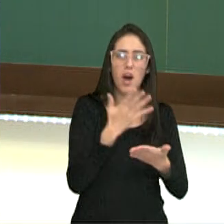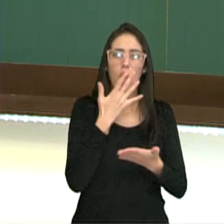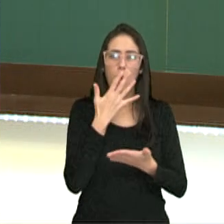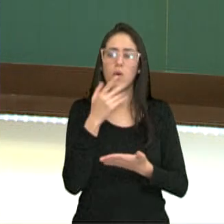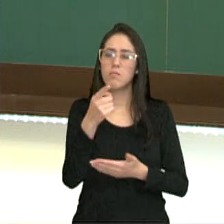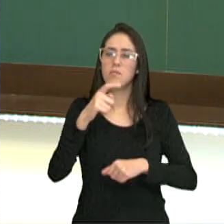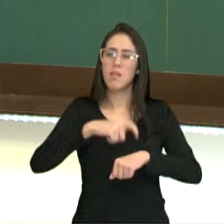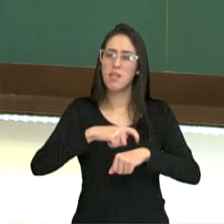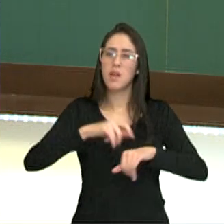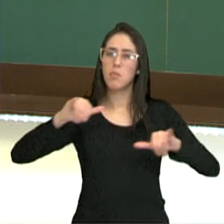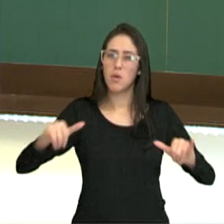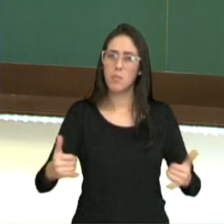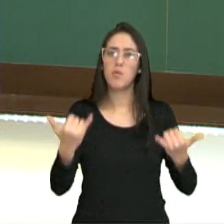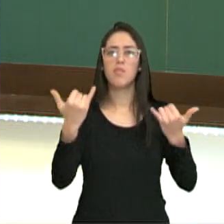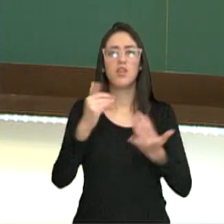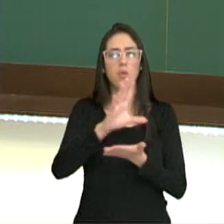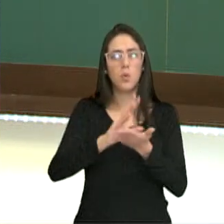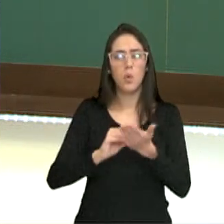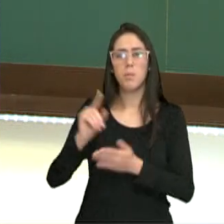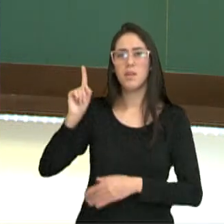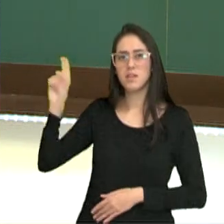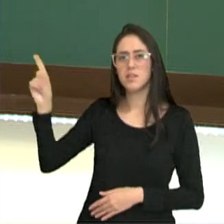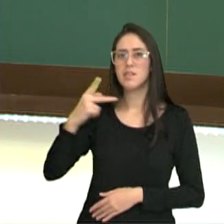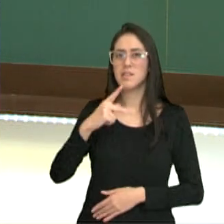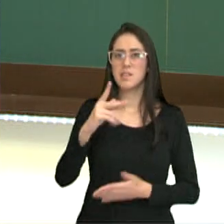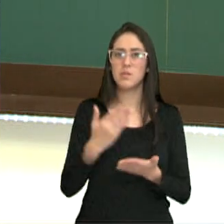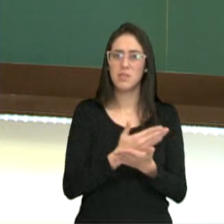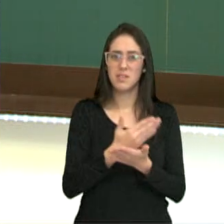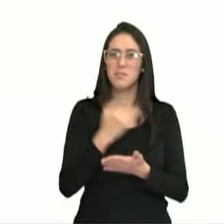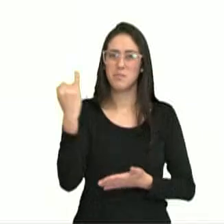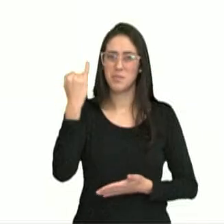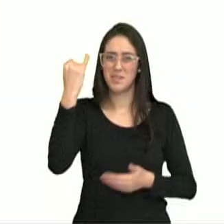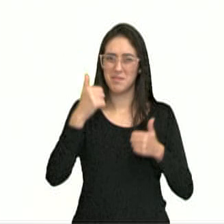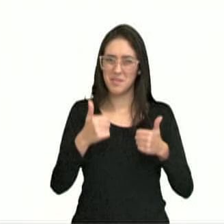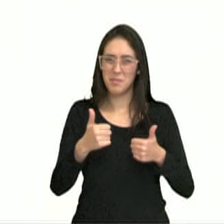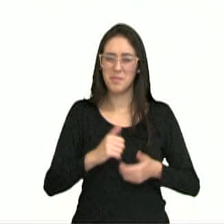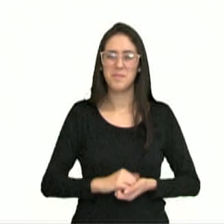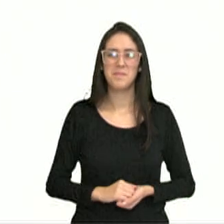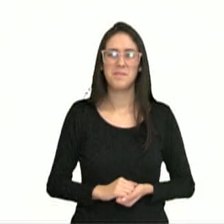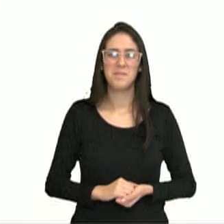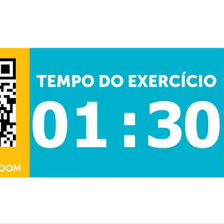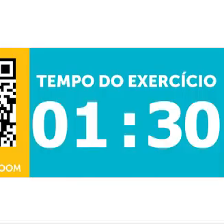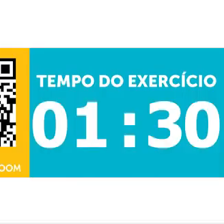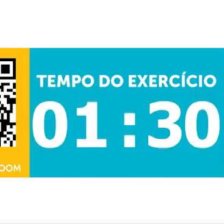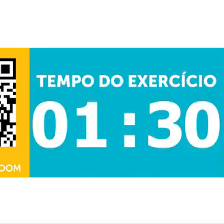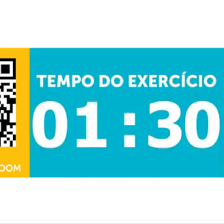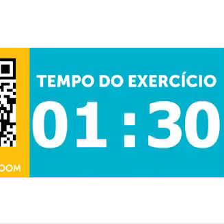te dar um tempinho para que você transcreva ela aí no seu caderno, tá bom, gente?